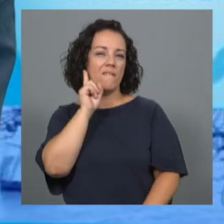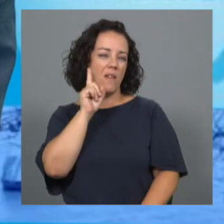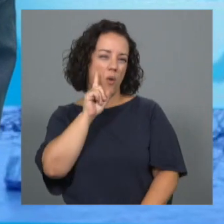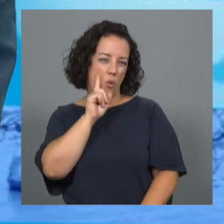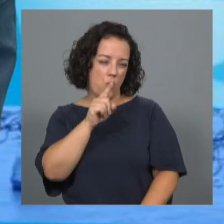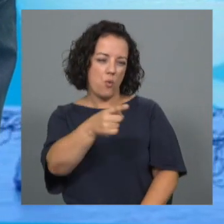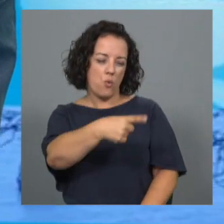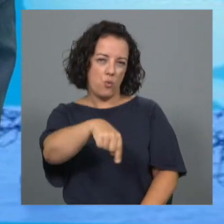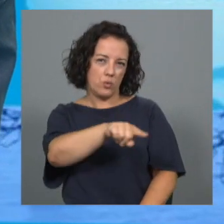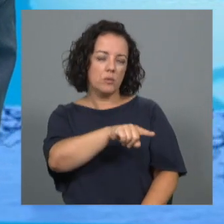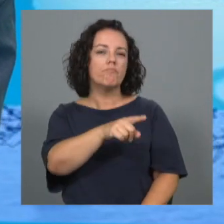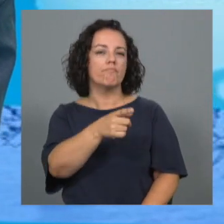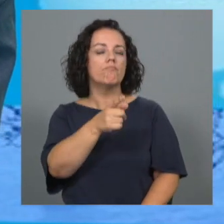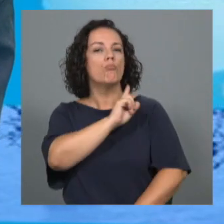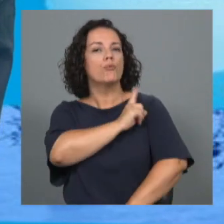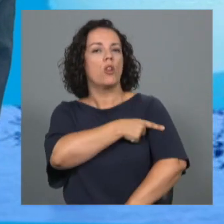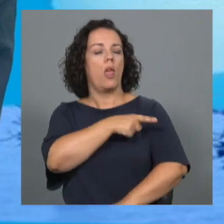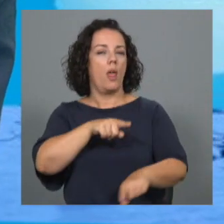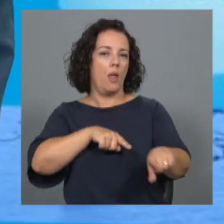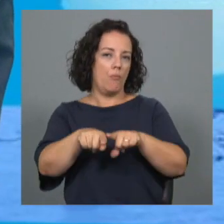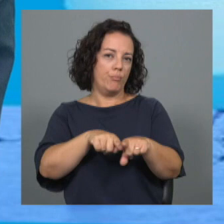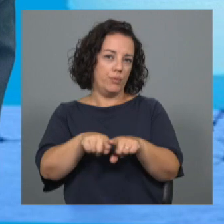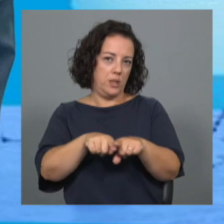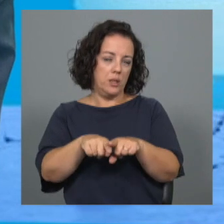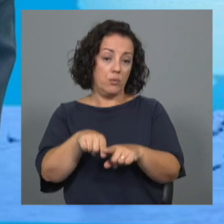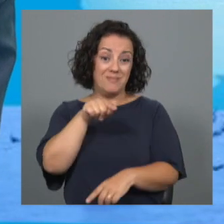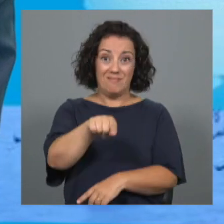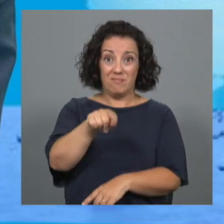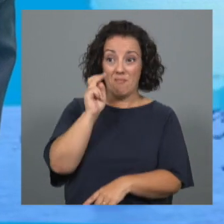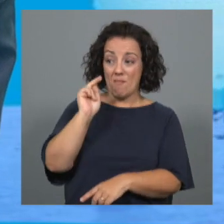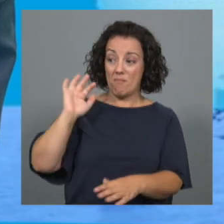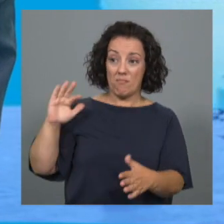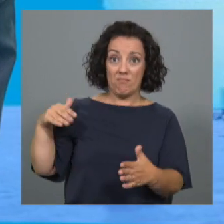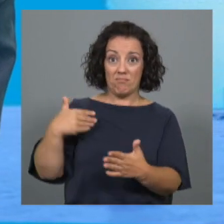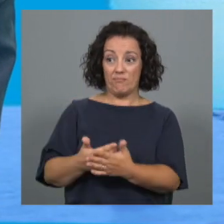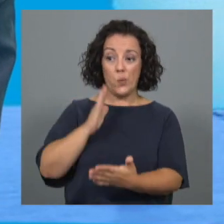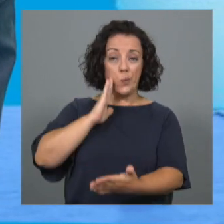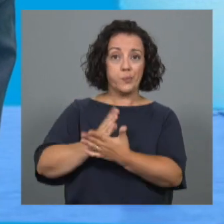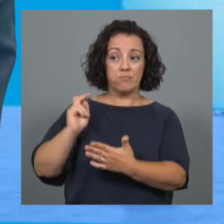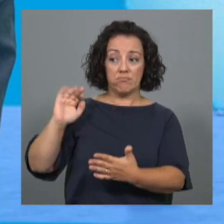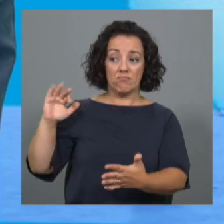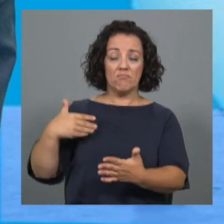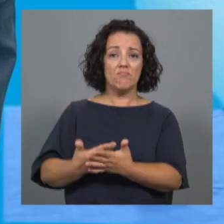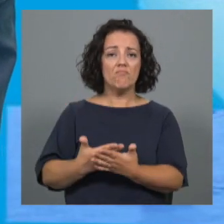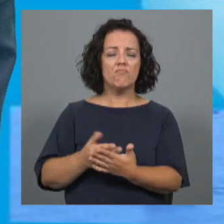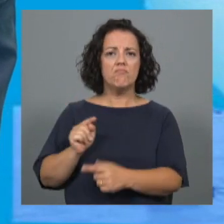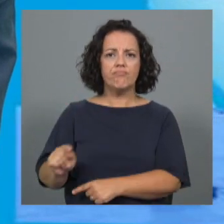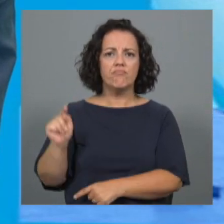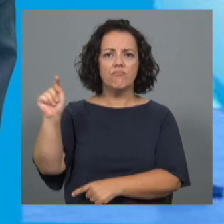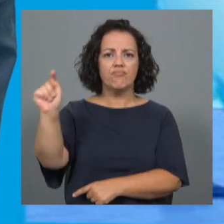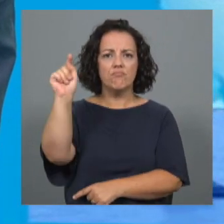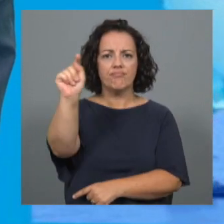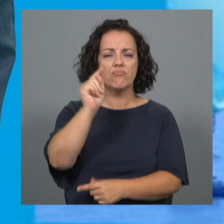poderes políticos, e nós temos assistido nos últimos anos, precisamente, a encerramento de algumas escolas